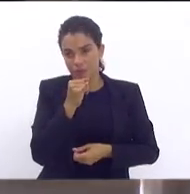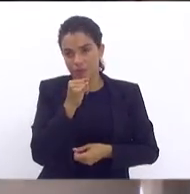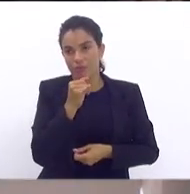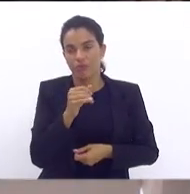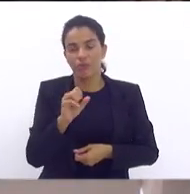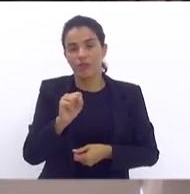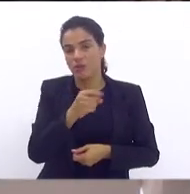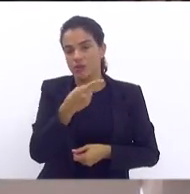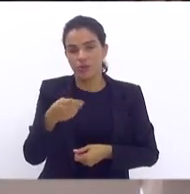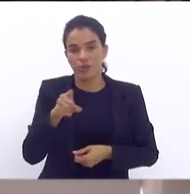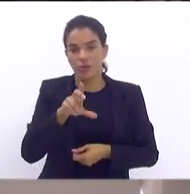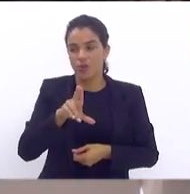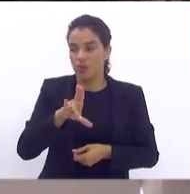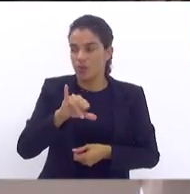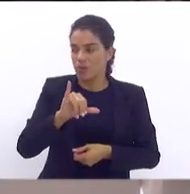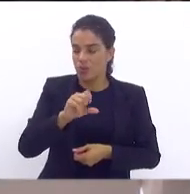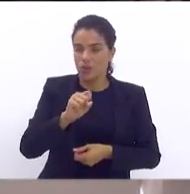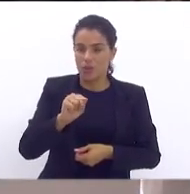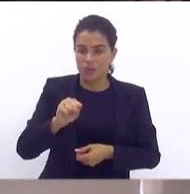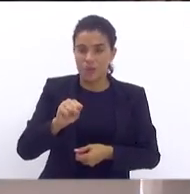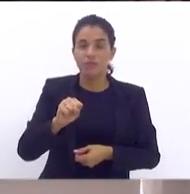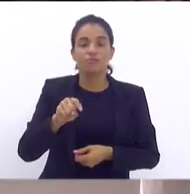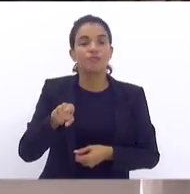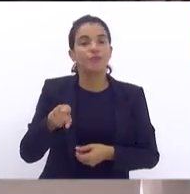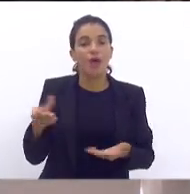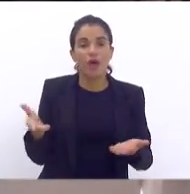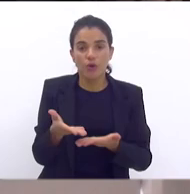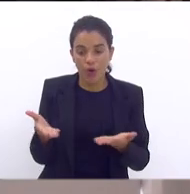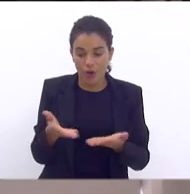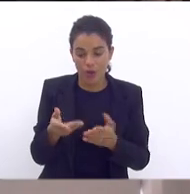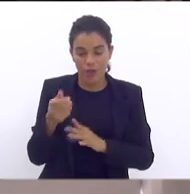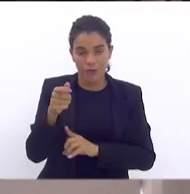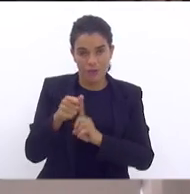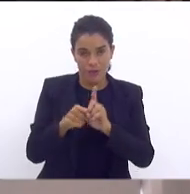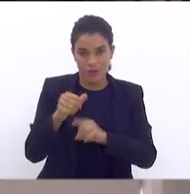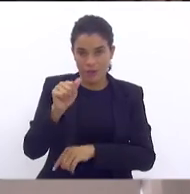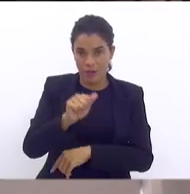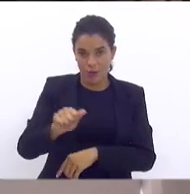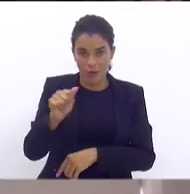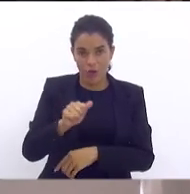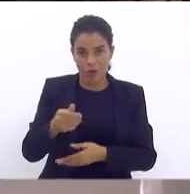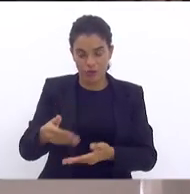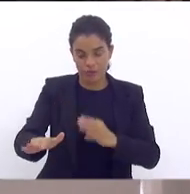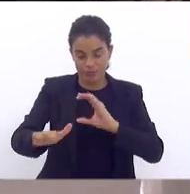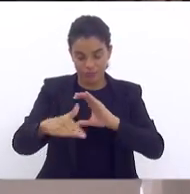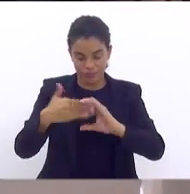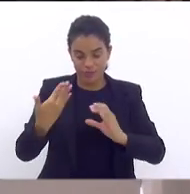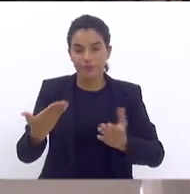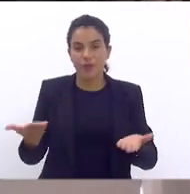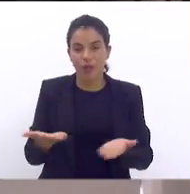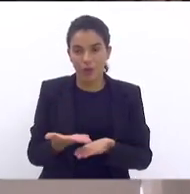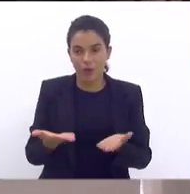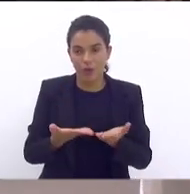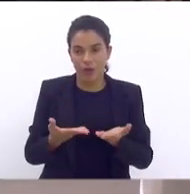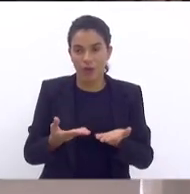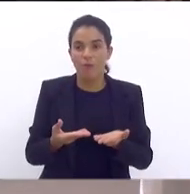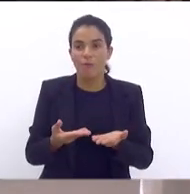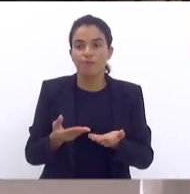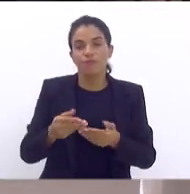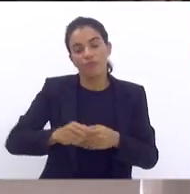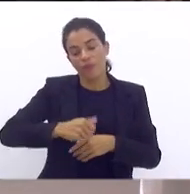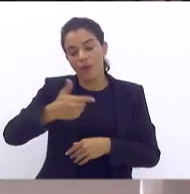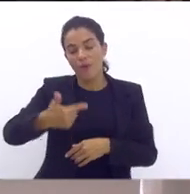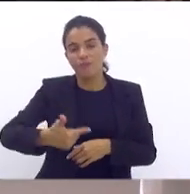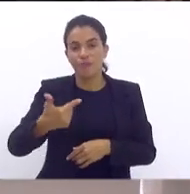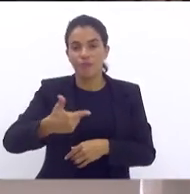São Luís, esse inquérito foi concluído e chegou agora no final do mês de agosto ao Tribunal Marítimo. Ele está em fase de autuação e logo vai